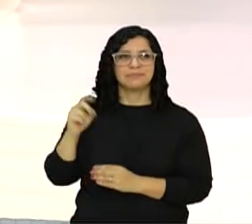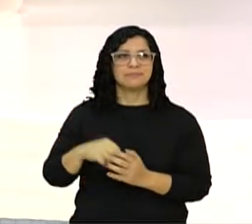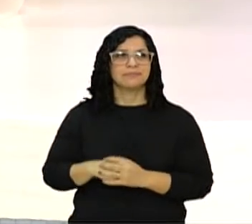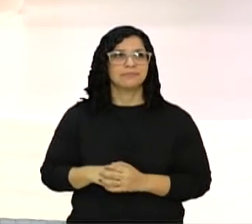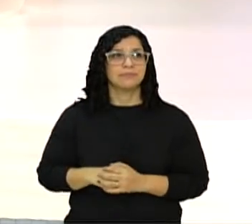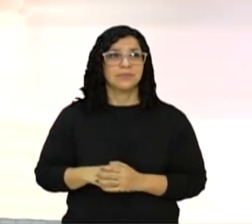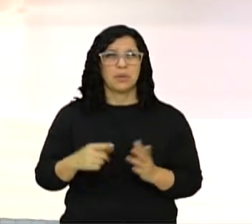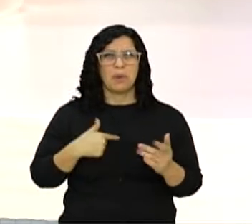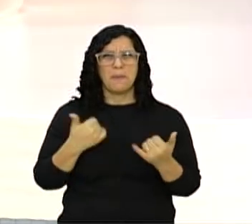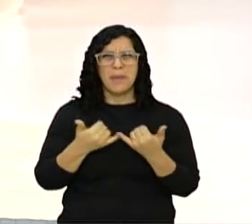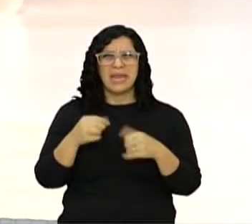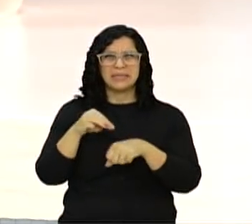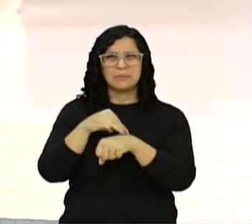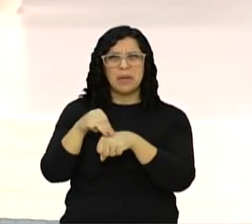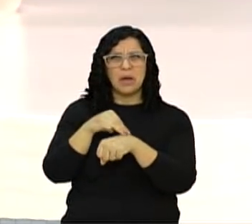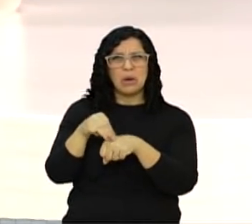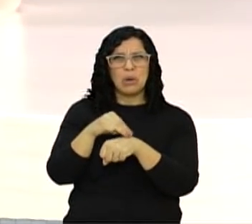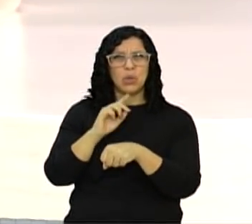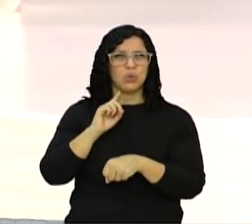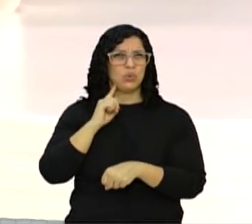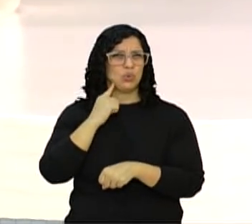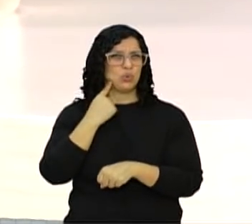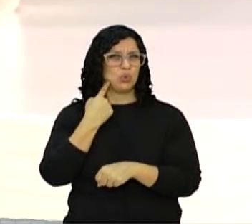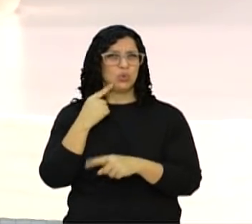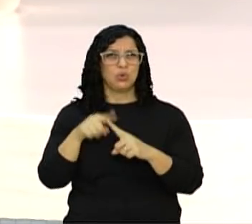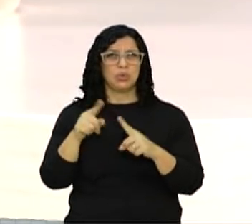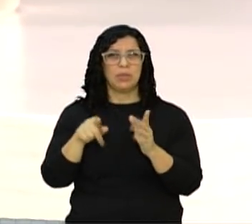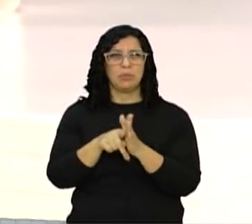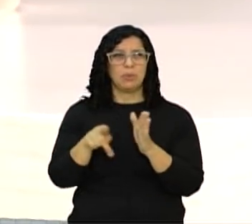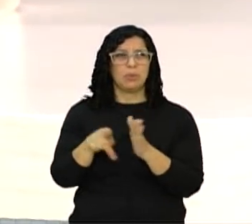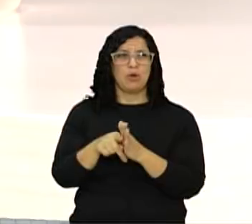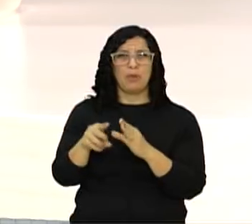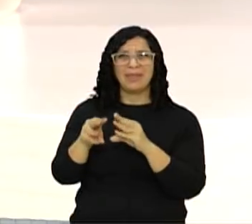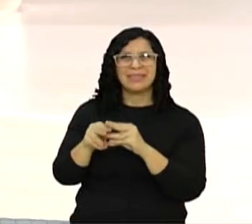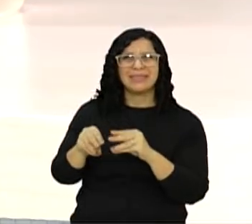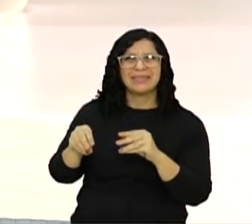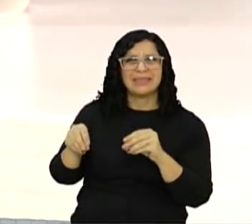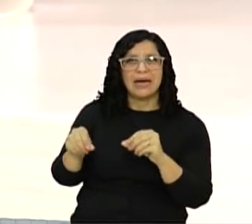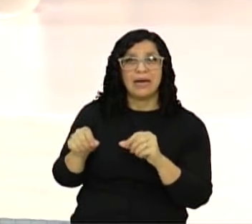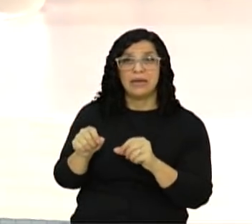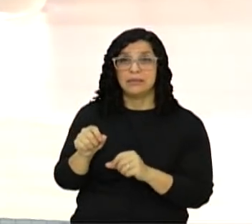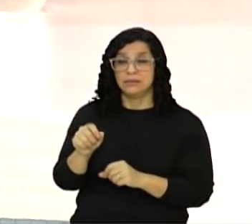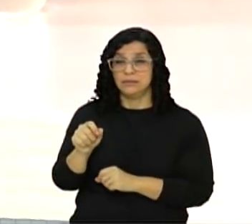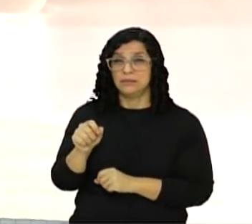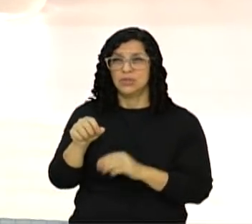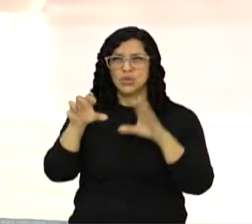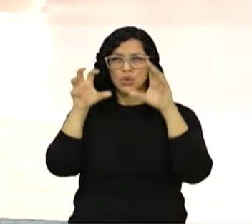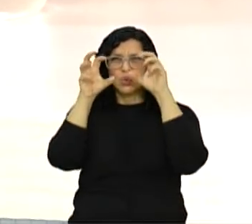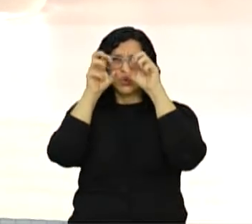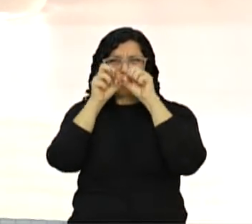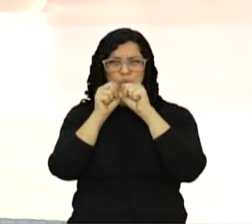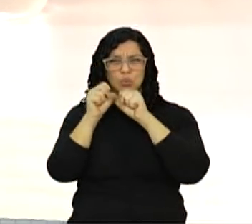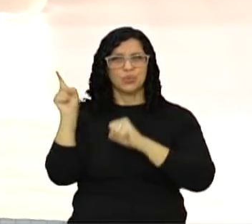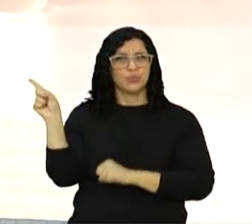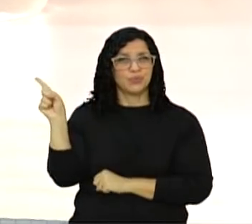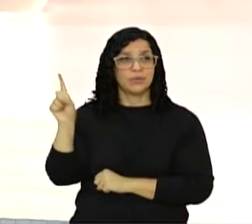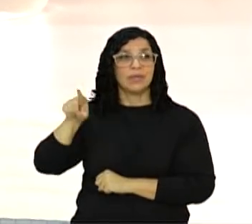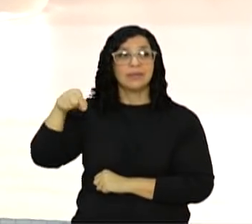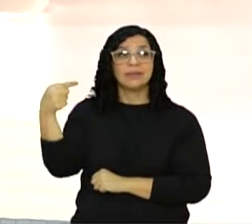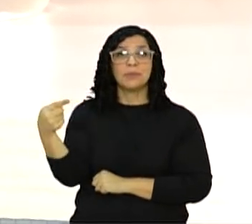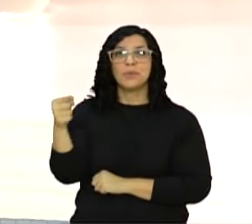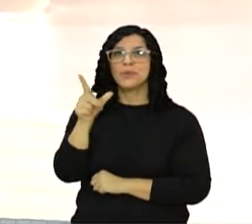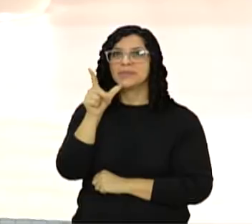Né? Um aspecto amarronzado, porque eu peguei um solo bem escuro. Percebam o depois.